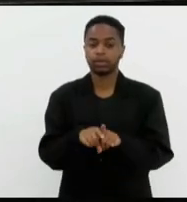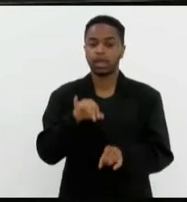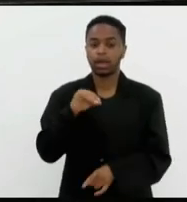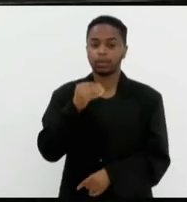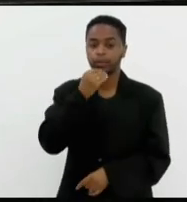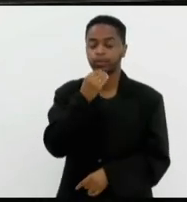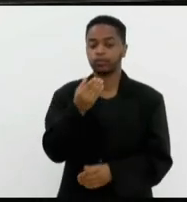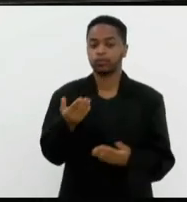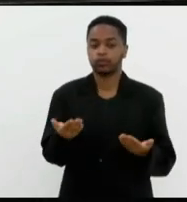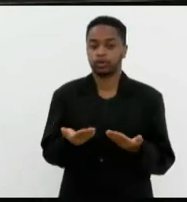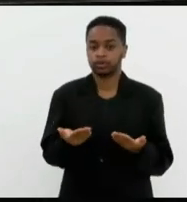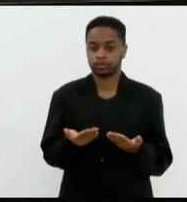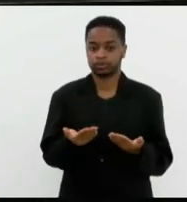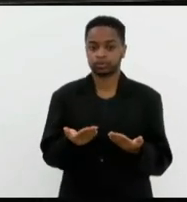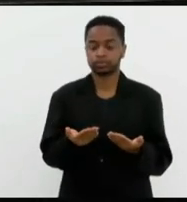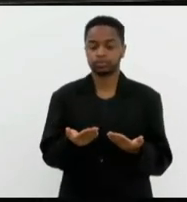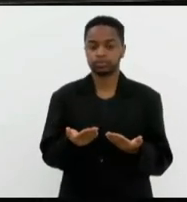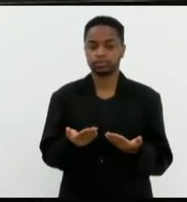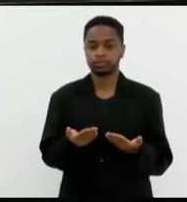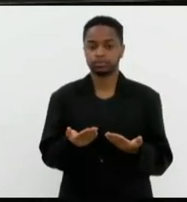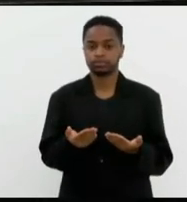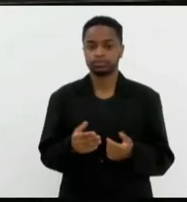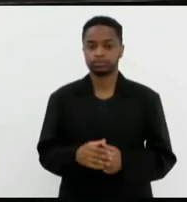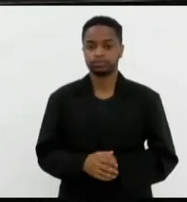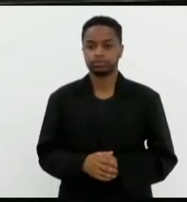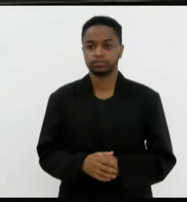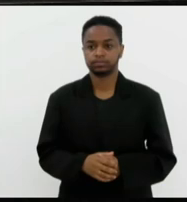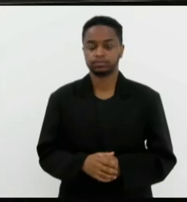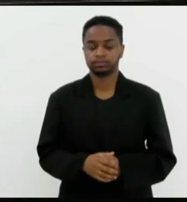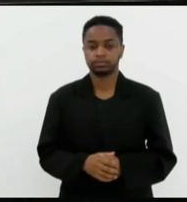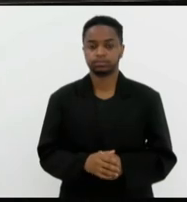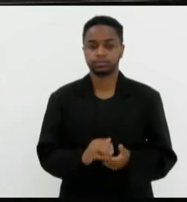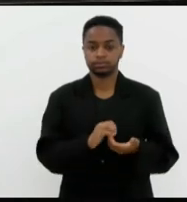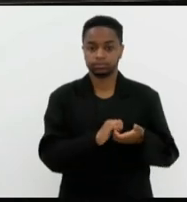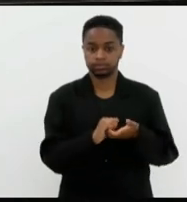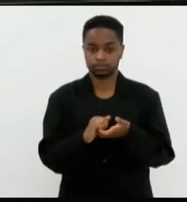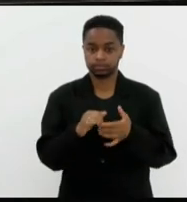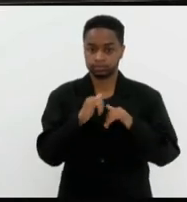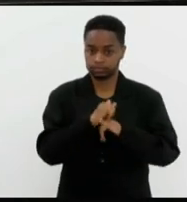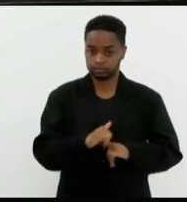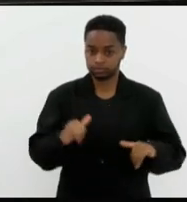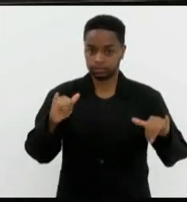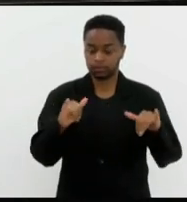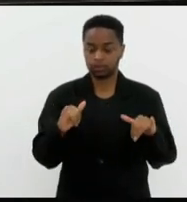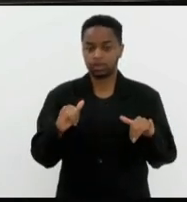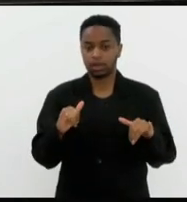também para saudar hoje, informar que estive